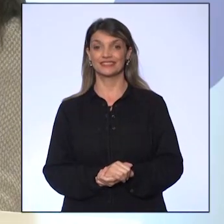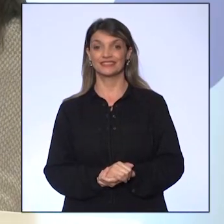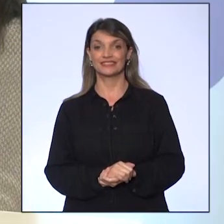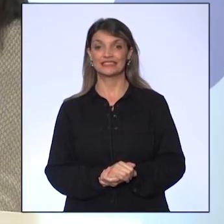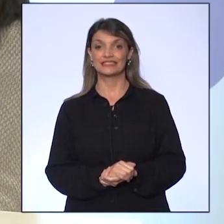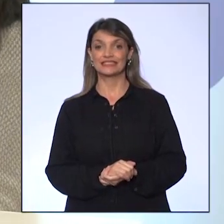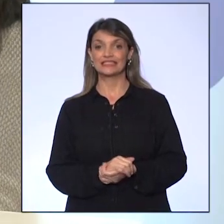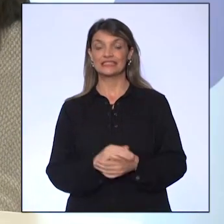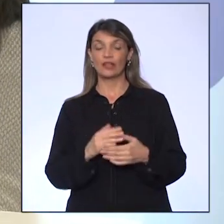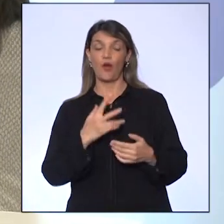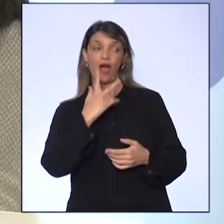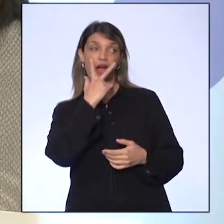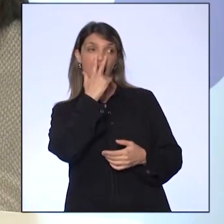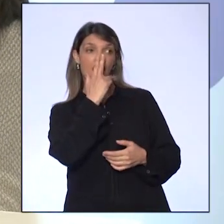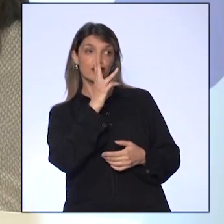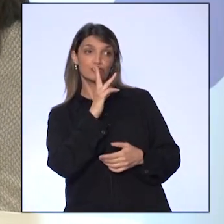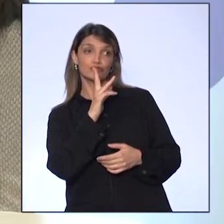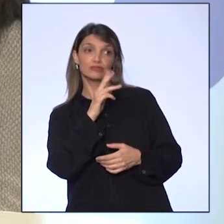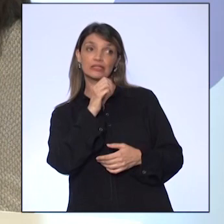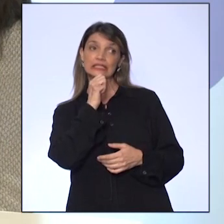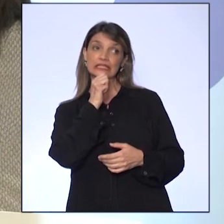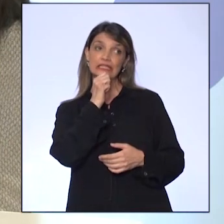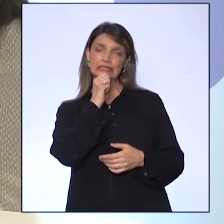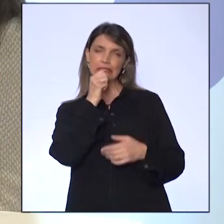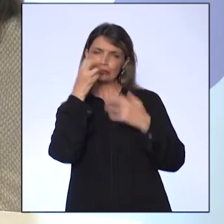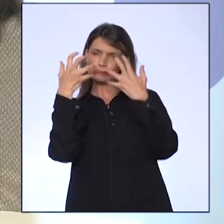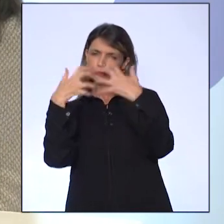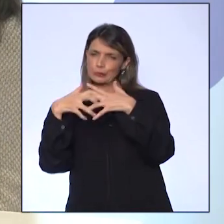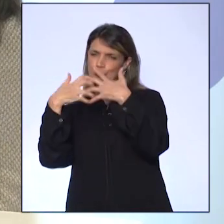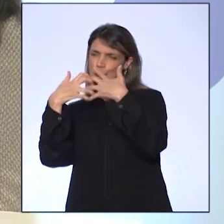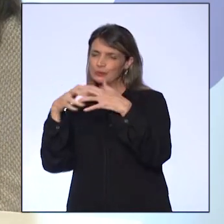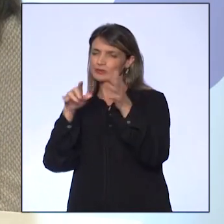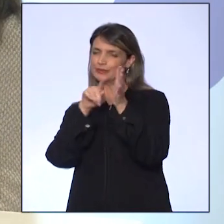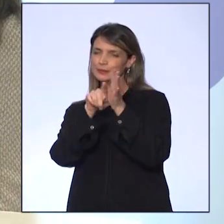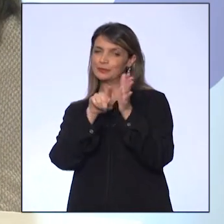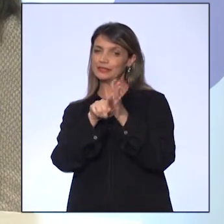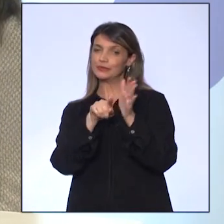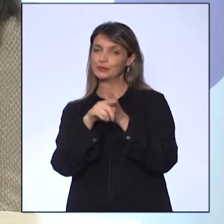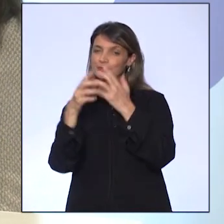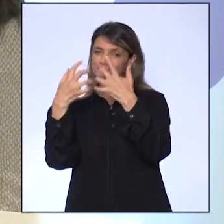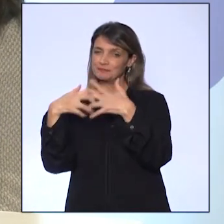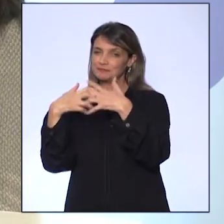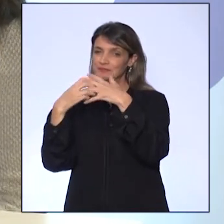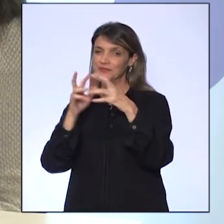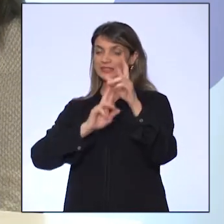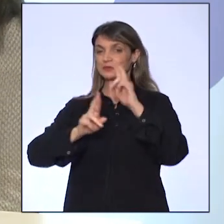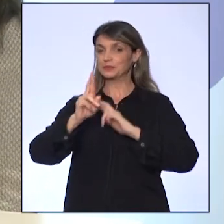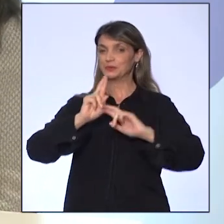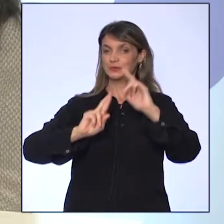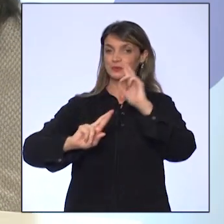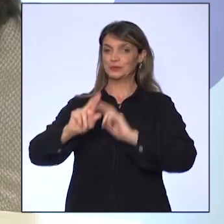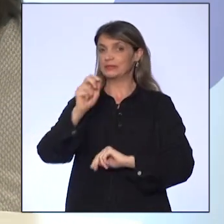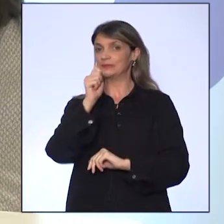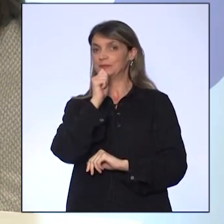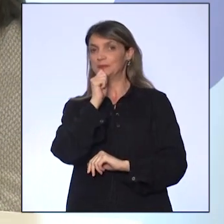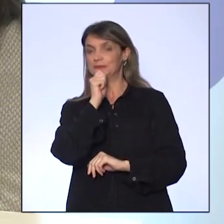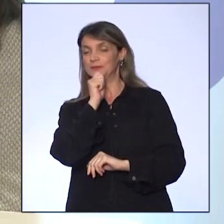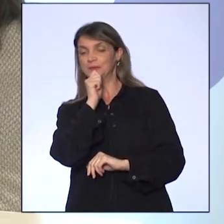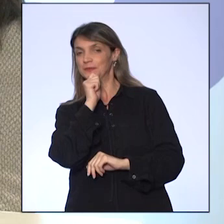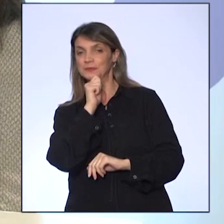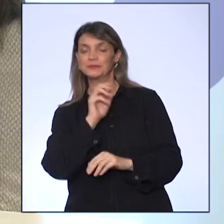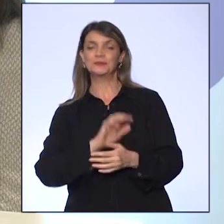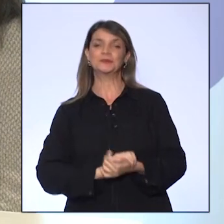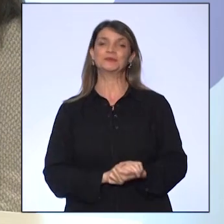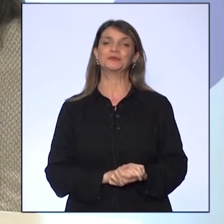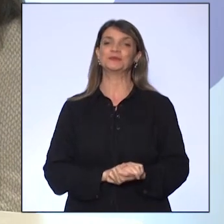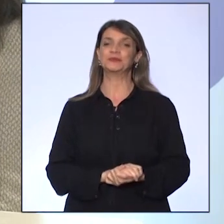Bom, Antônia, eu acredito que eles ainda estão refletindo sobre as suas perguntas. As respostas ainda estão entrando aqui,